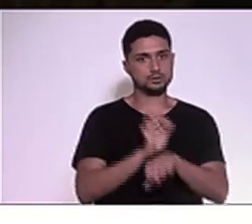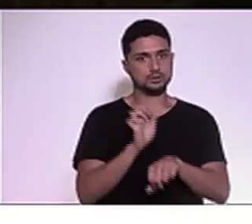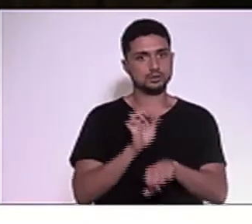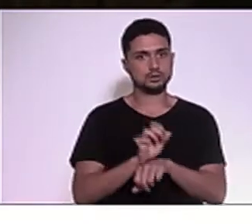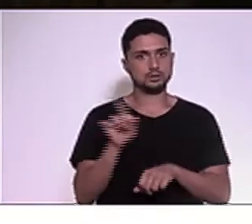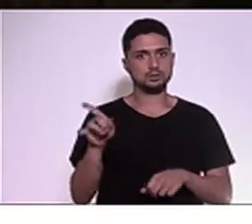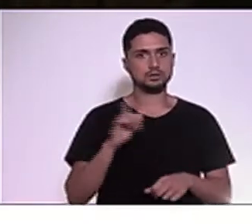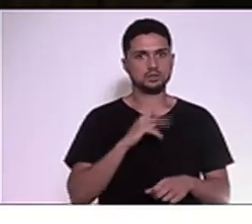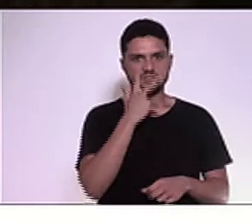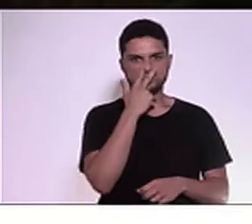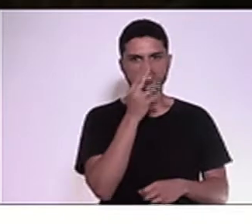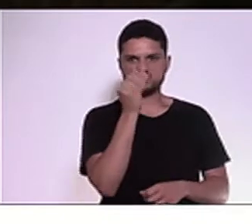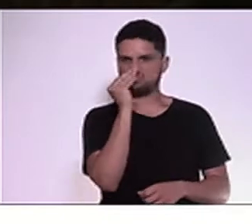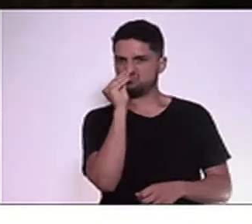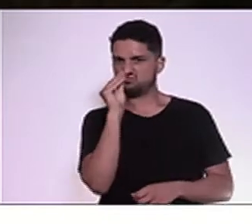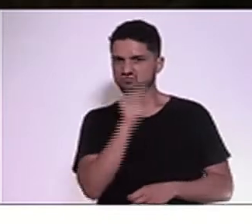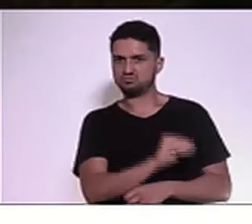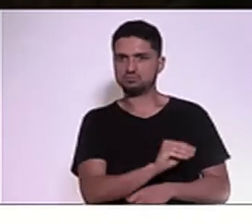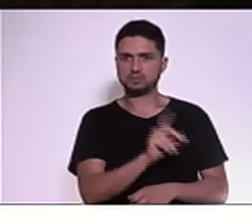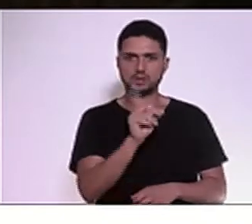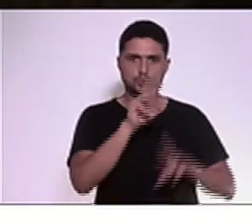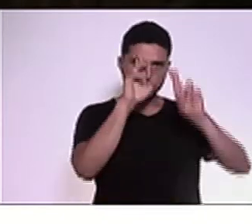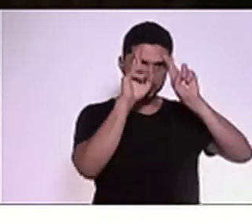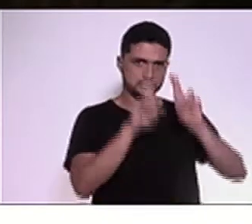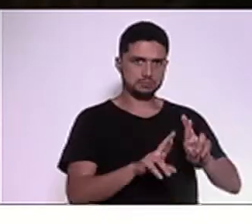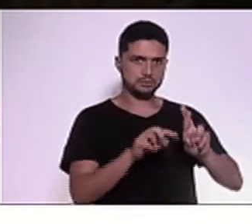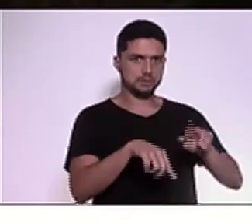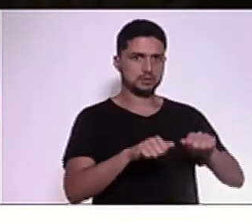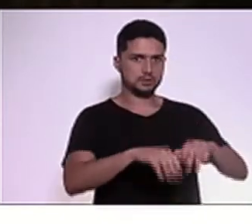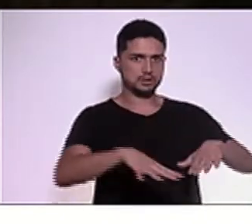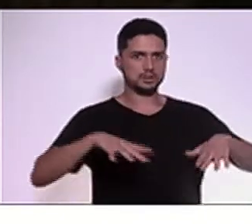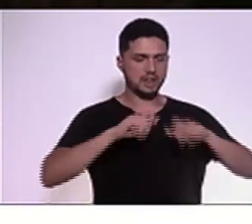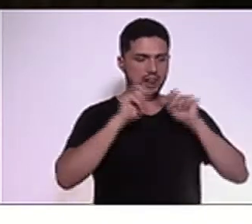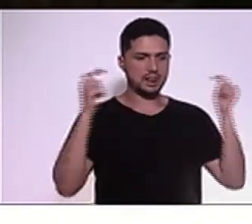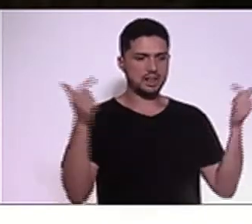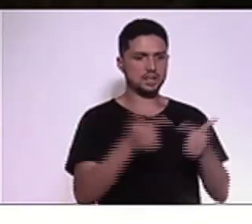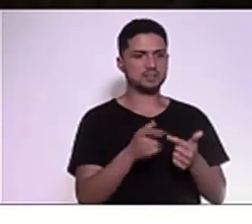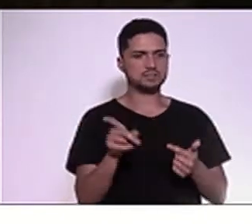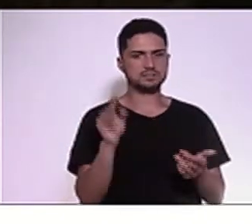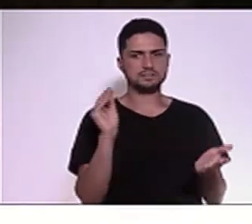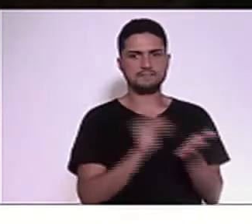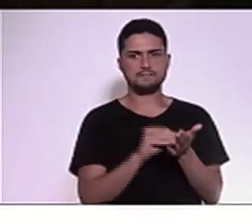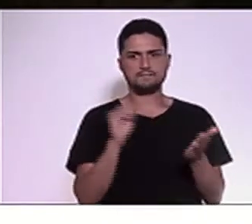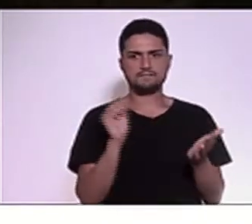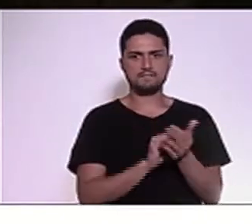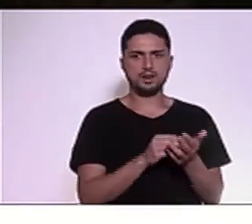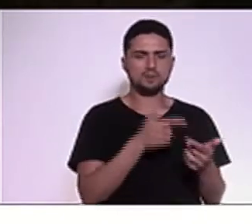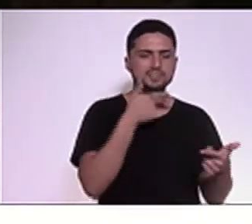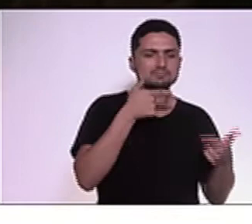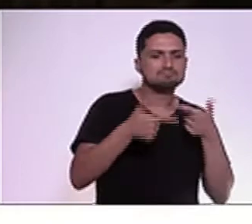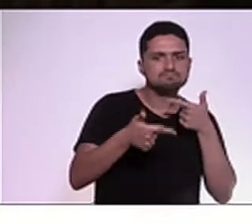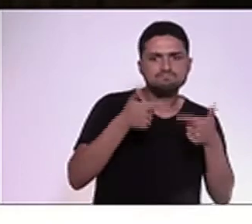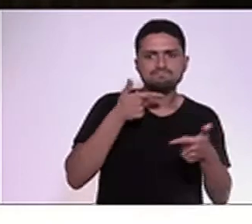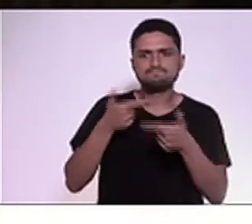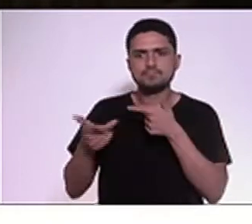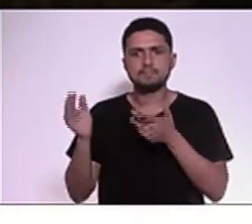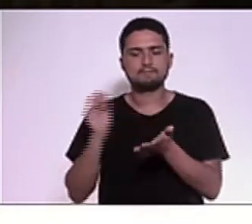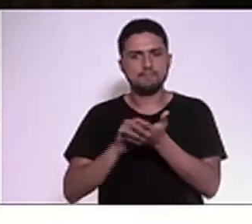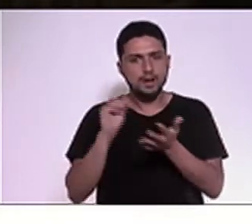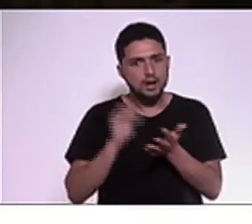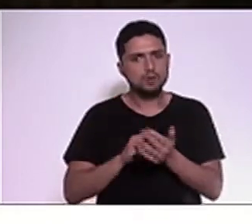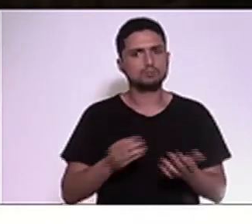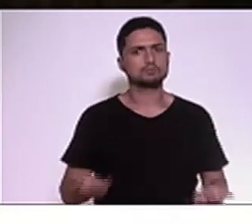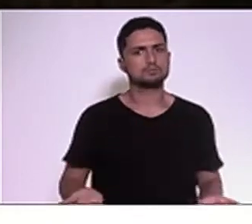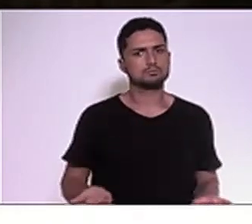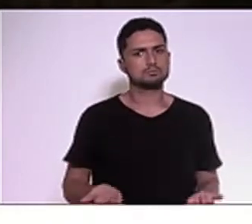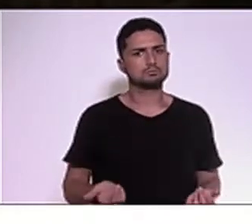tratado essa casa com tamanho desrespeito, com tamanha falta de gentileza, inclusive,